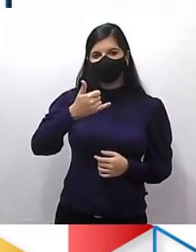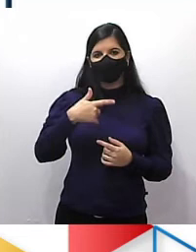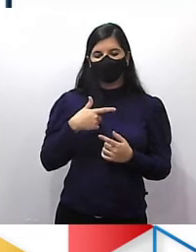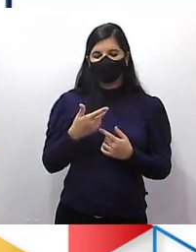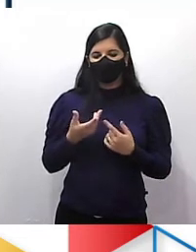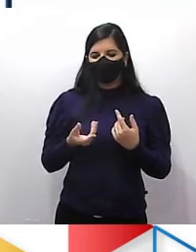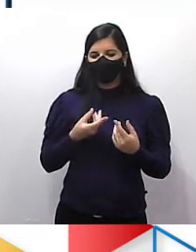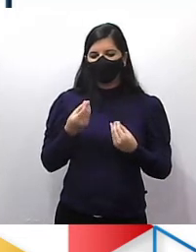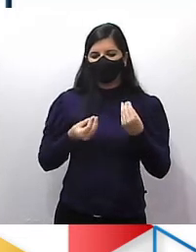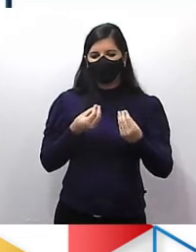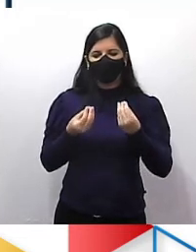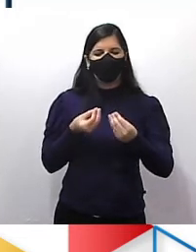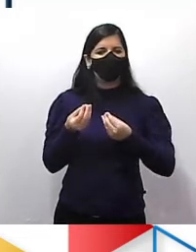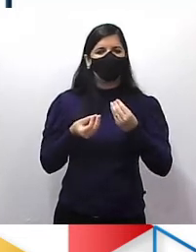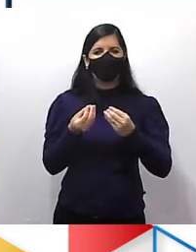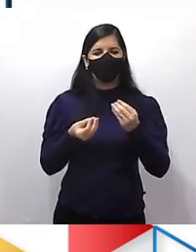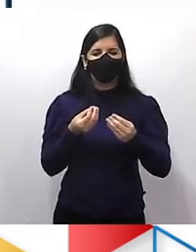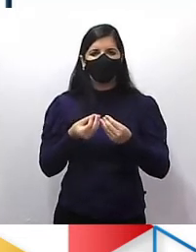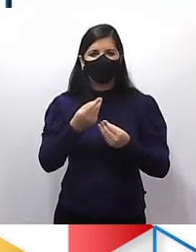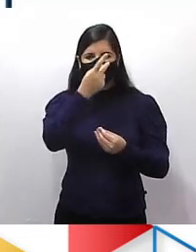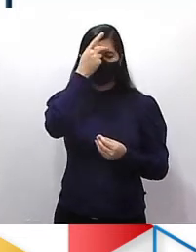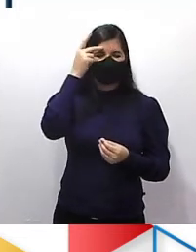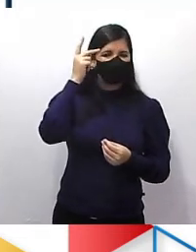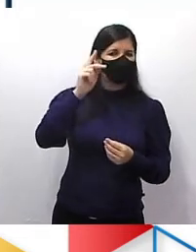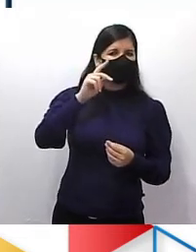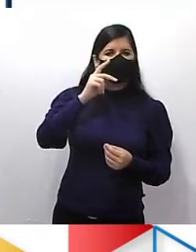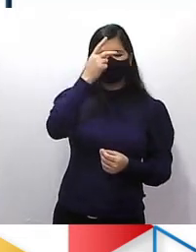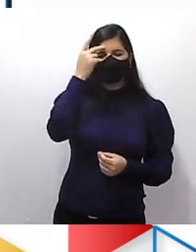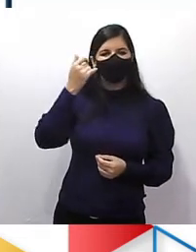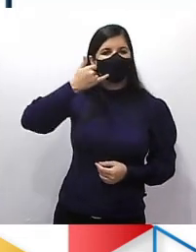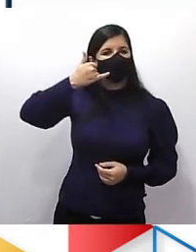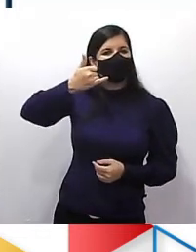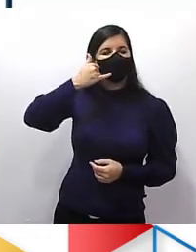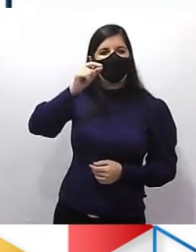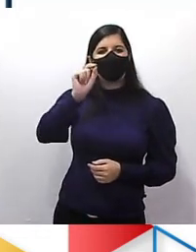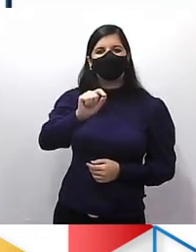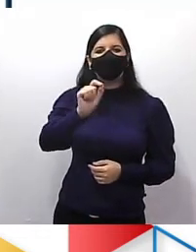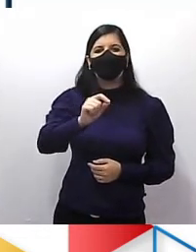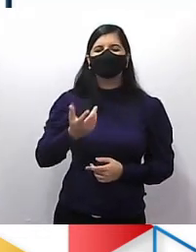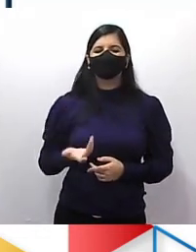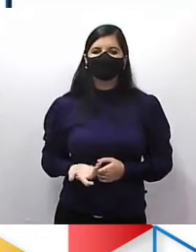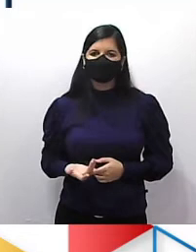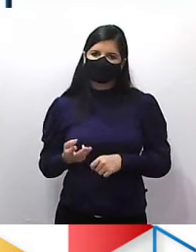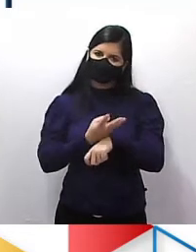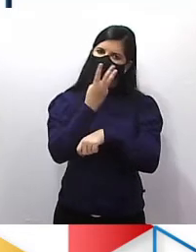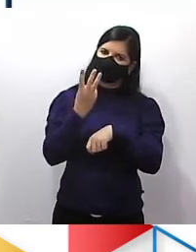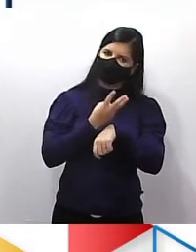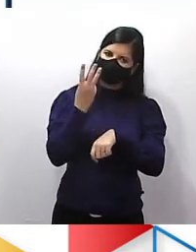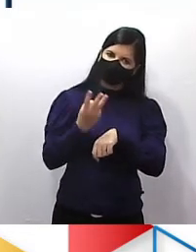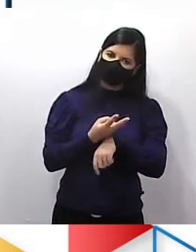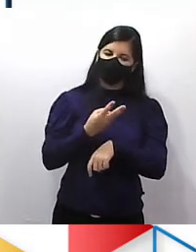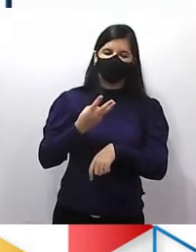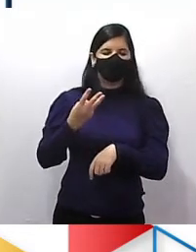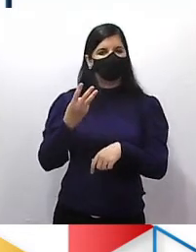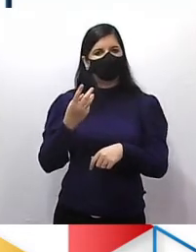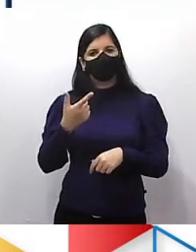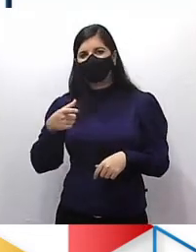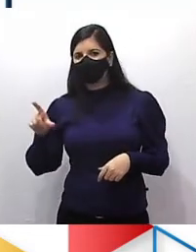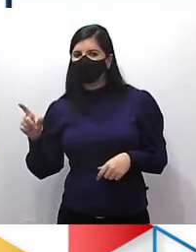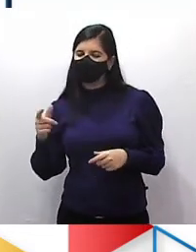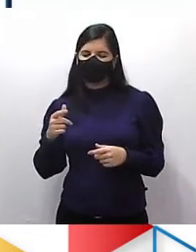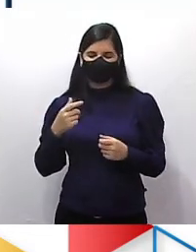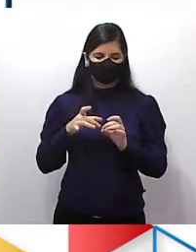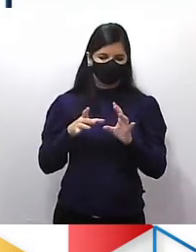Someone you are going to call. Alguém que você vai ligar. Pode ser ligar de WhatsApp ou de outro dispositivo